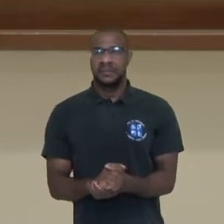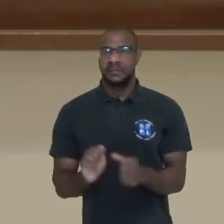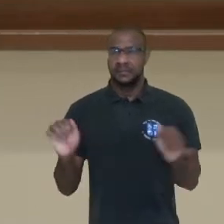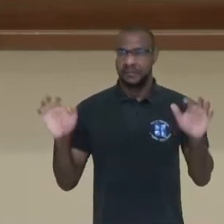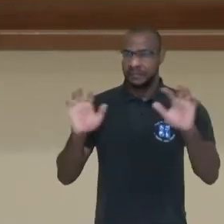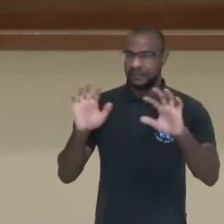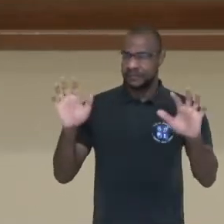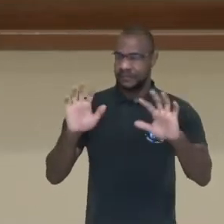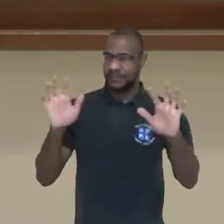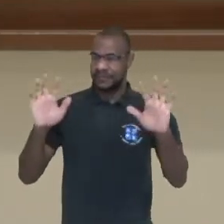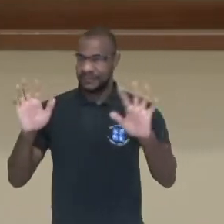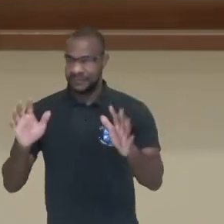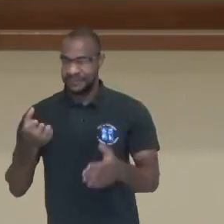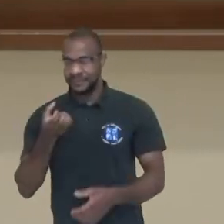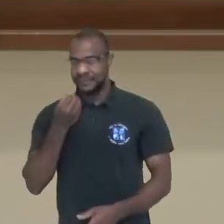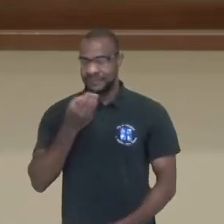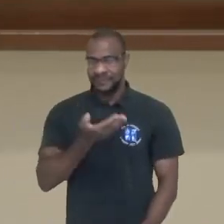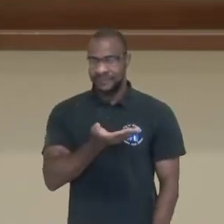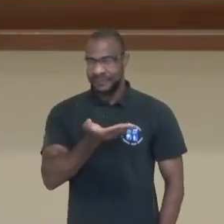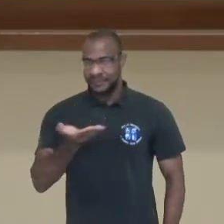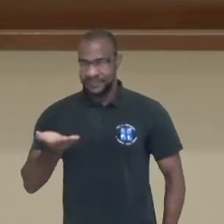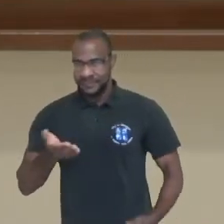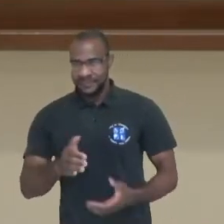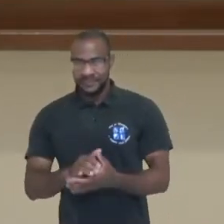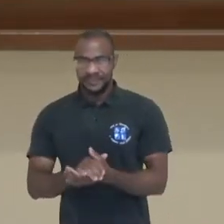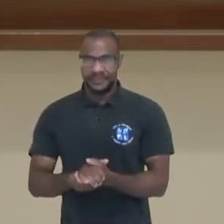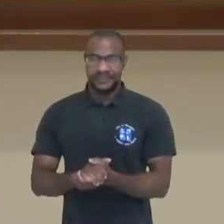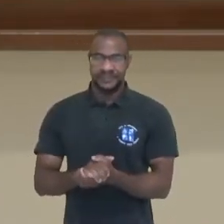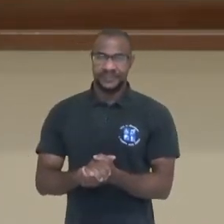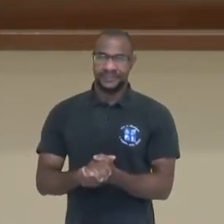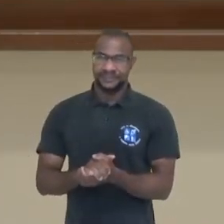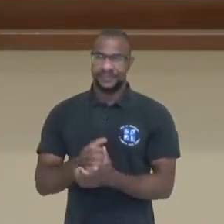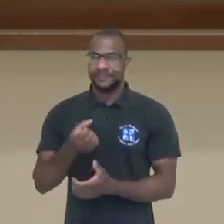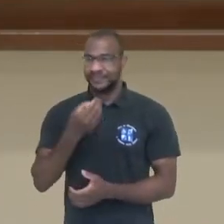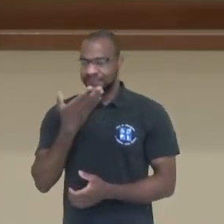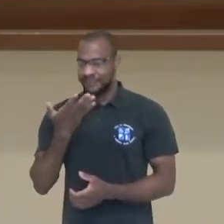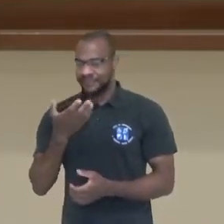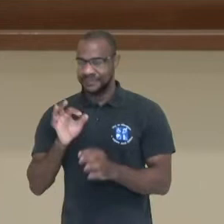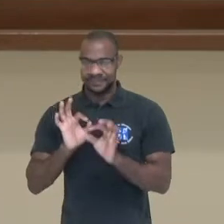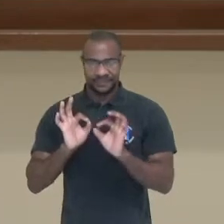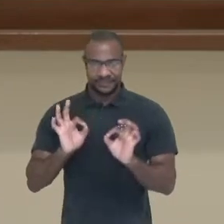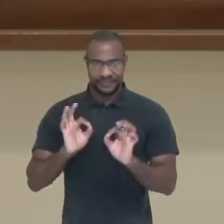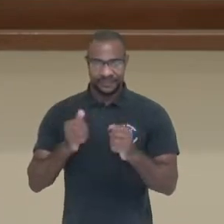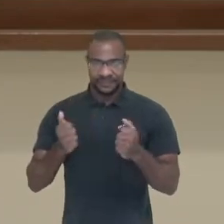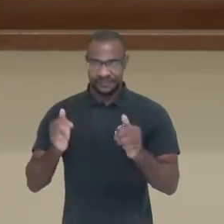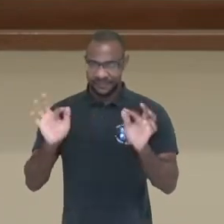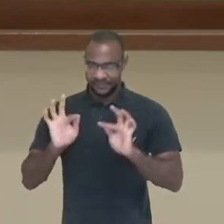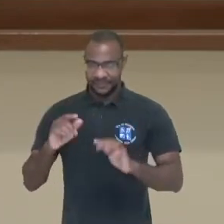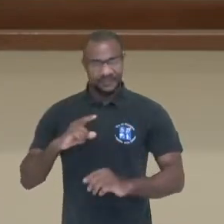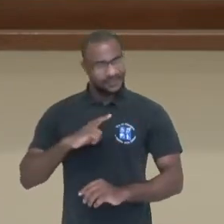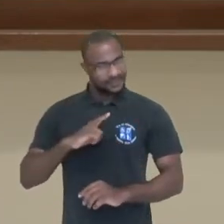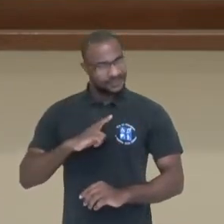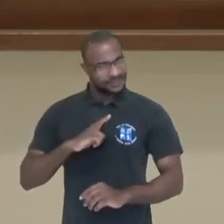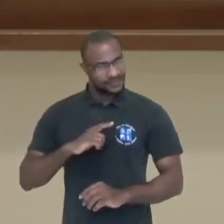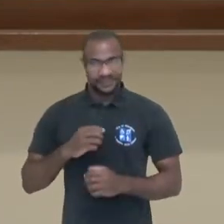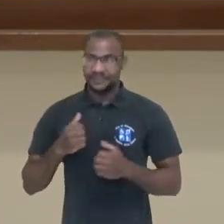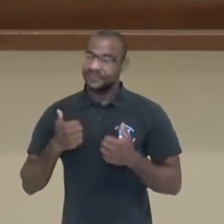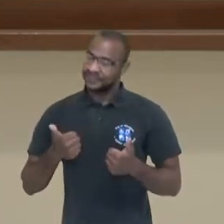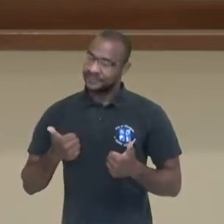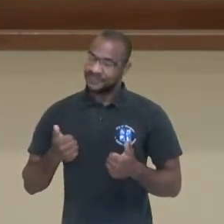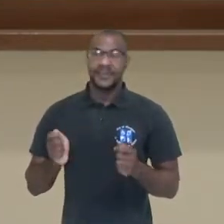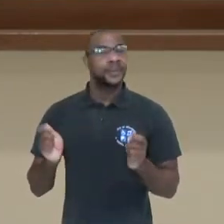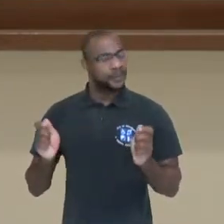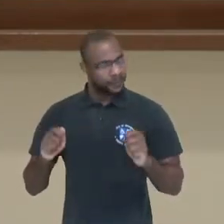Olá, pessoas do 9º ano, tudo bem com vocês? Estão bem? Estão ótimos? Estão felizes? Muito bem, pode